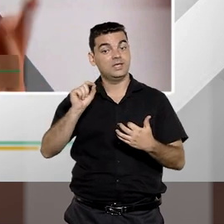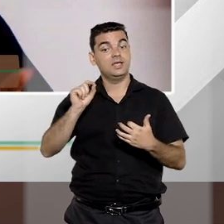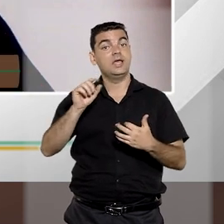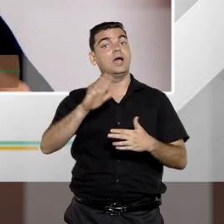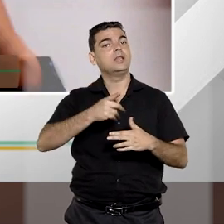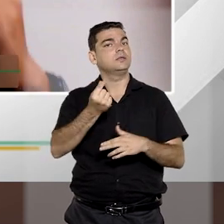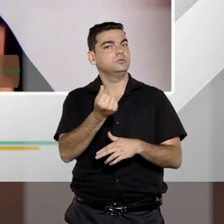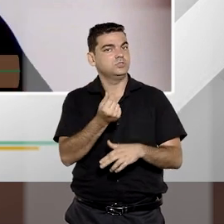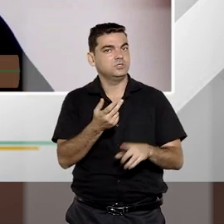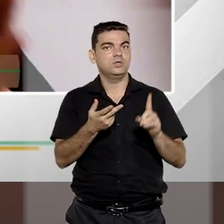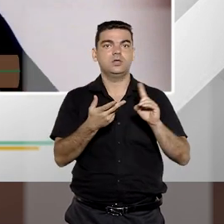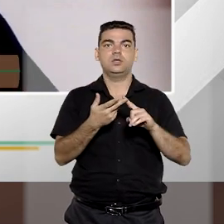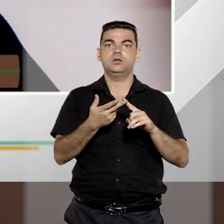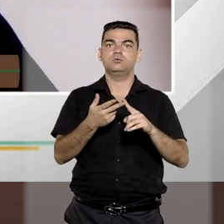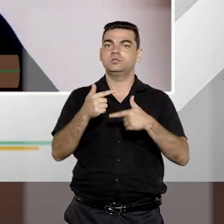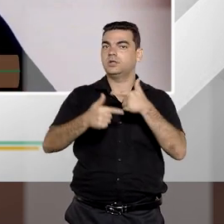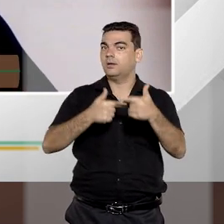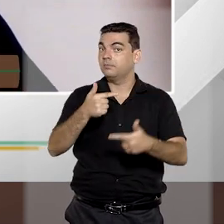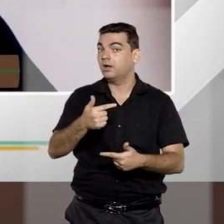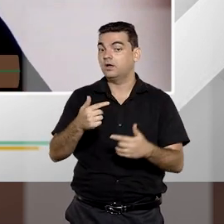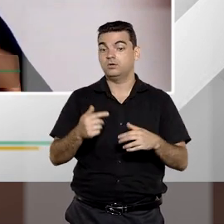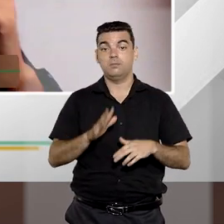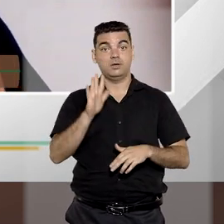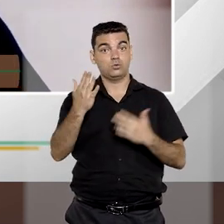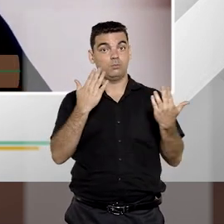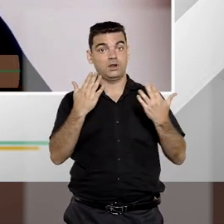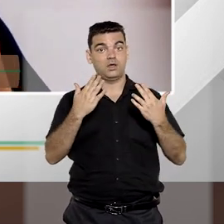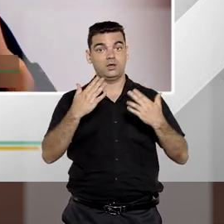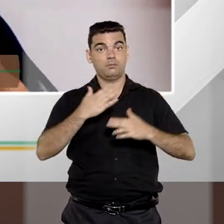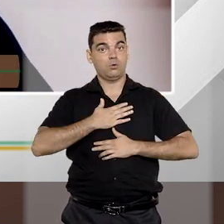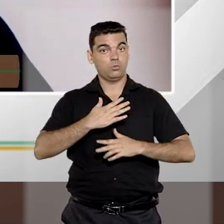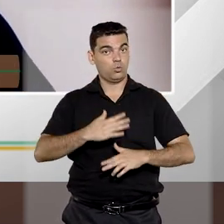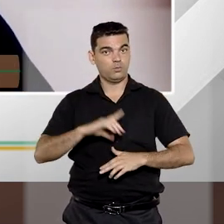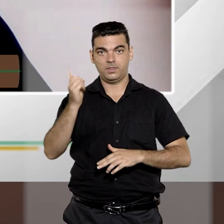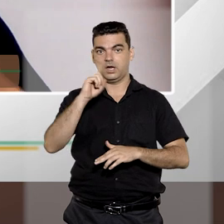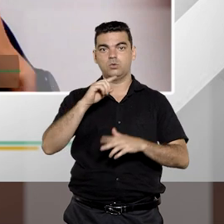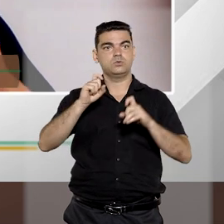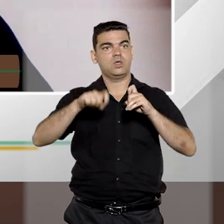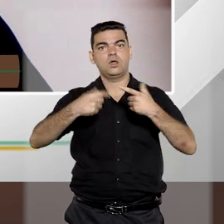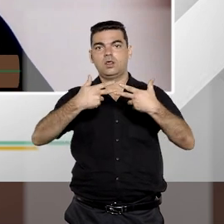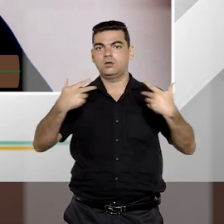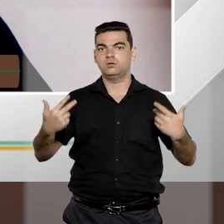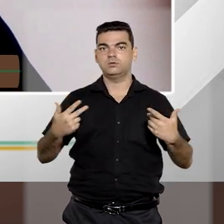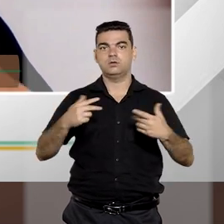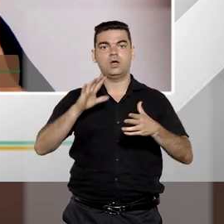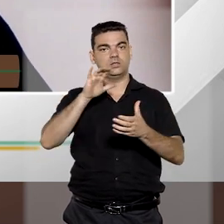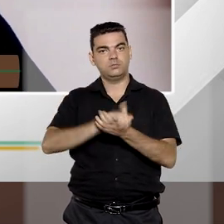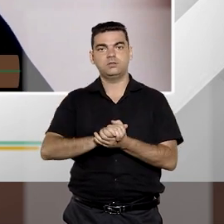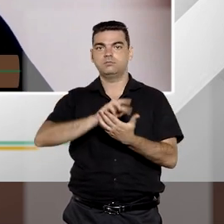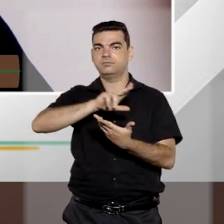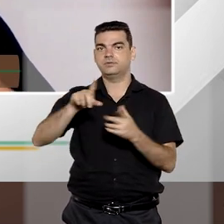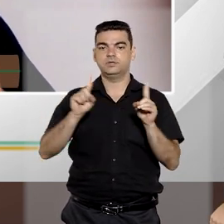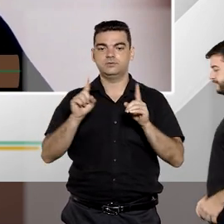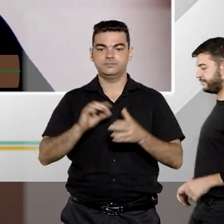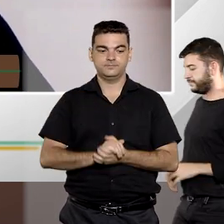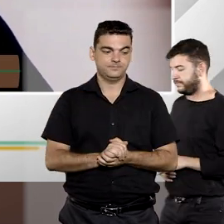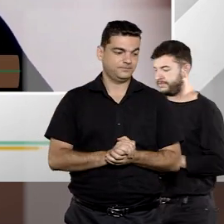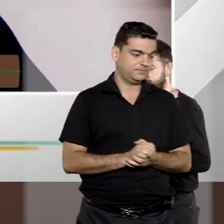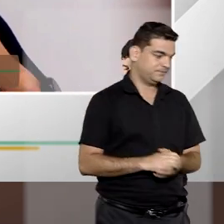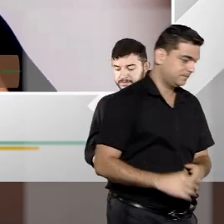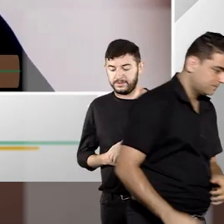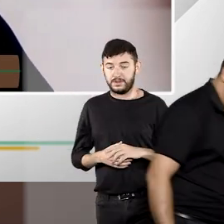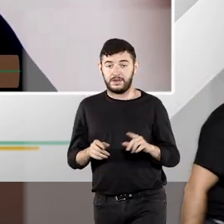natureza patrimonial, negocial, nunca relativo ao próprio corpo, à sexualidade, ao matrimônio, à privacidade,